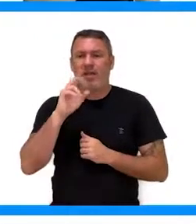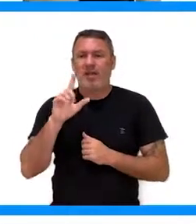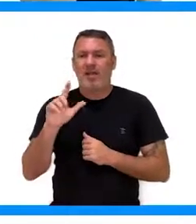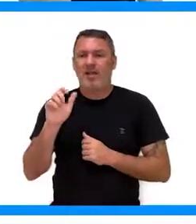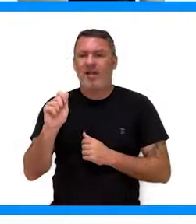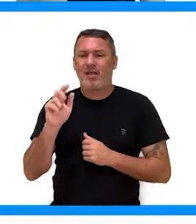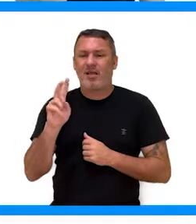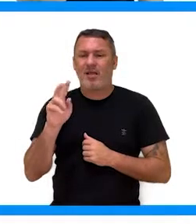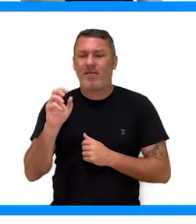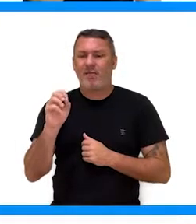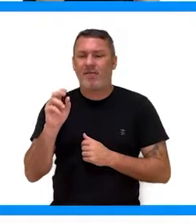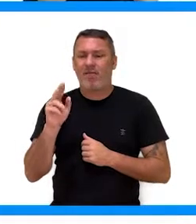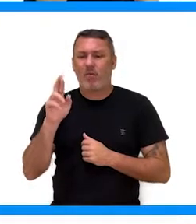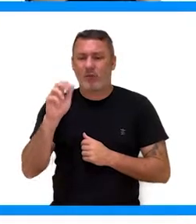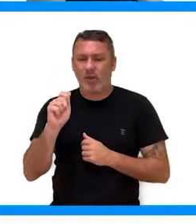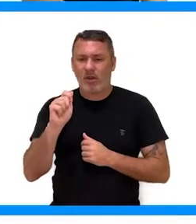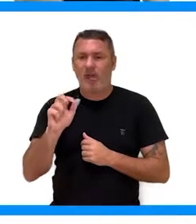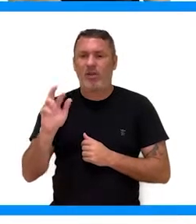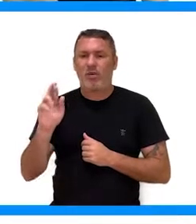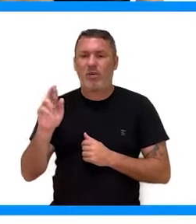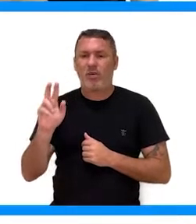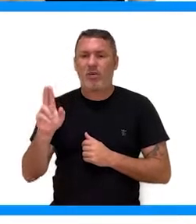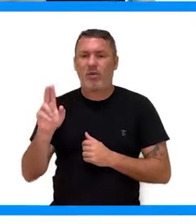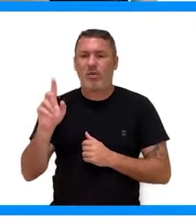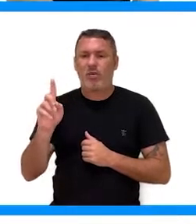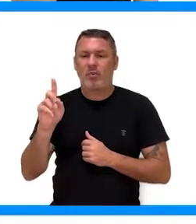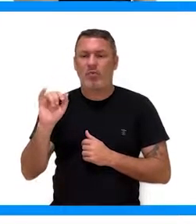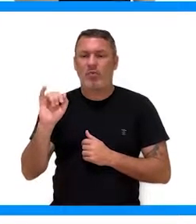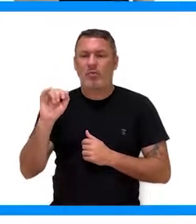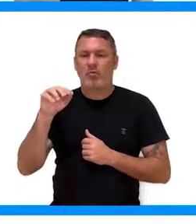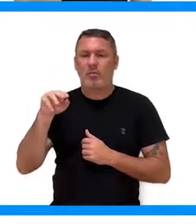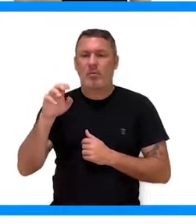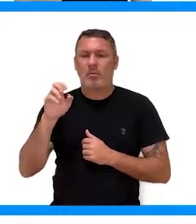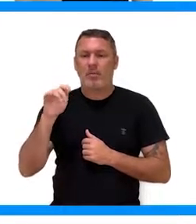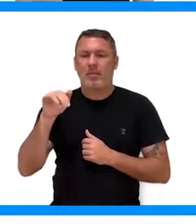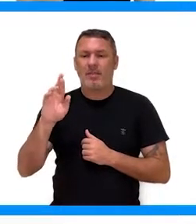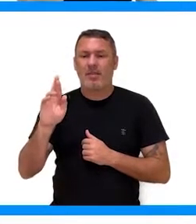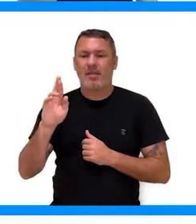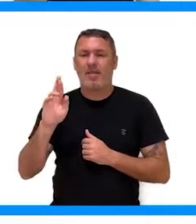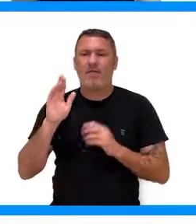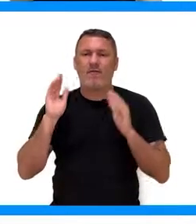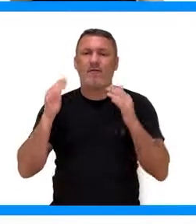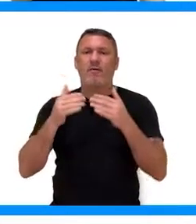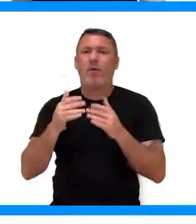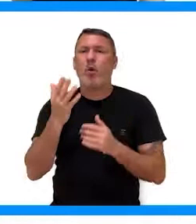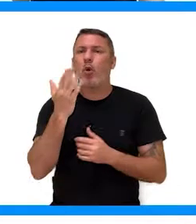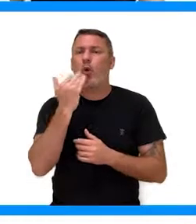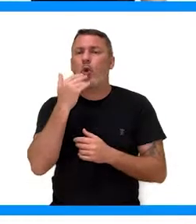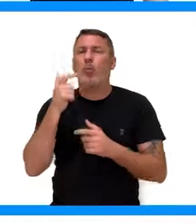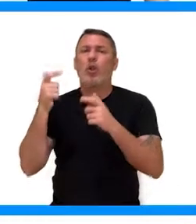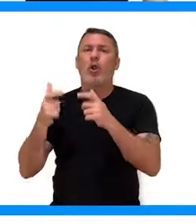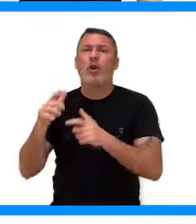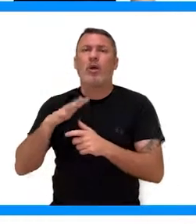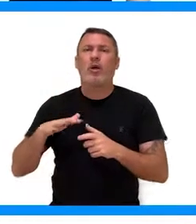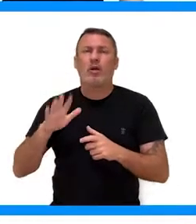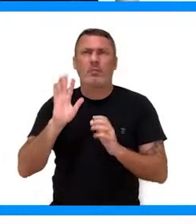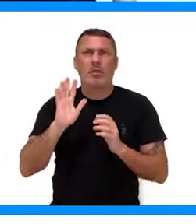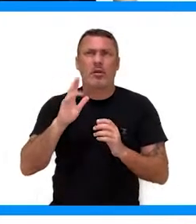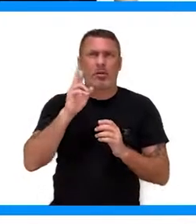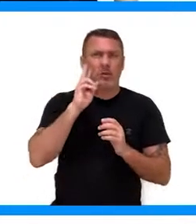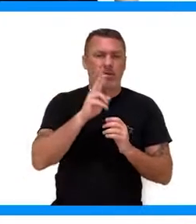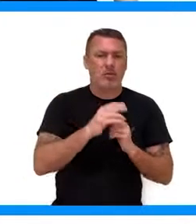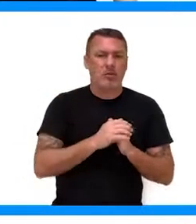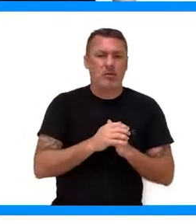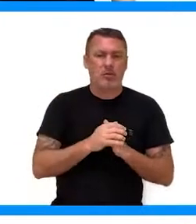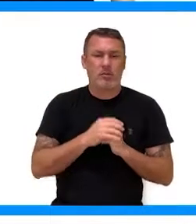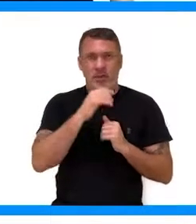lavoura rudimentar dedicada ao consumo local. Opa, peraí. Nós estamos